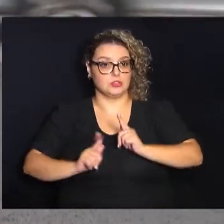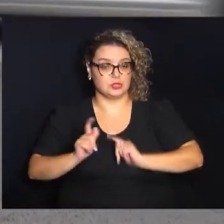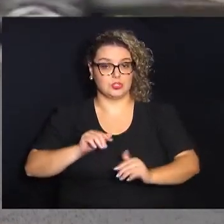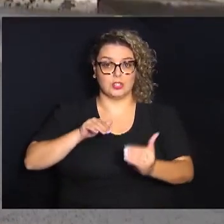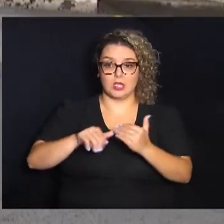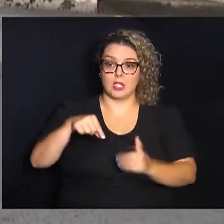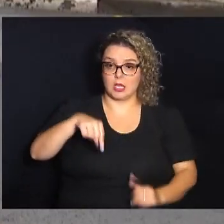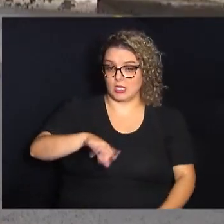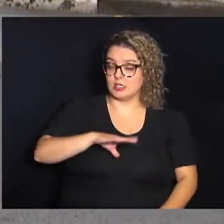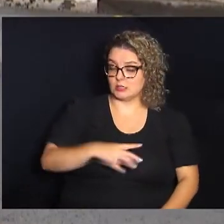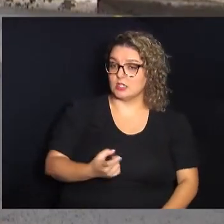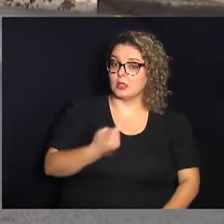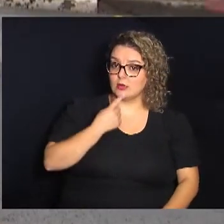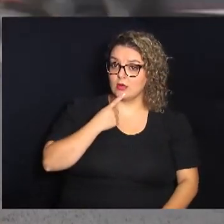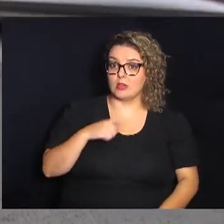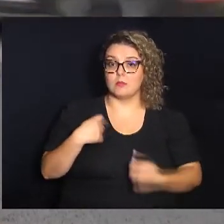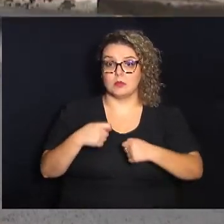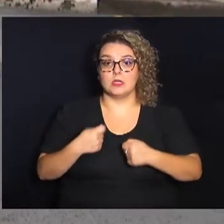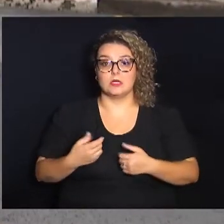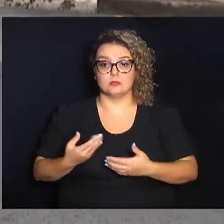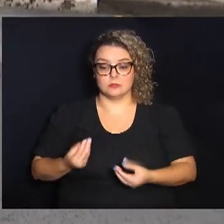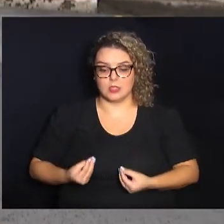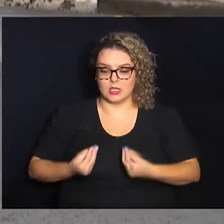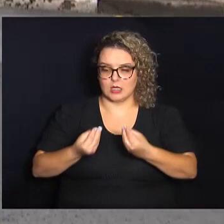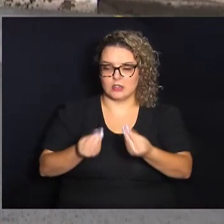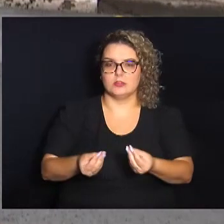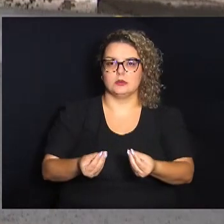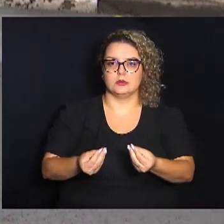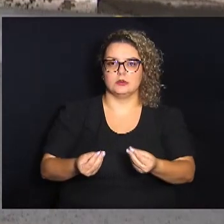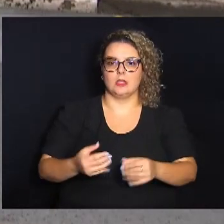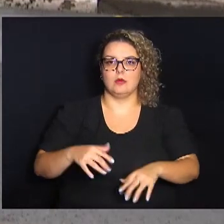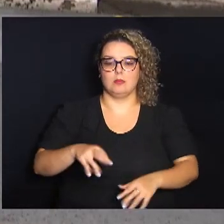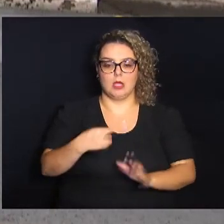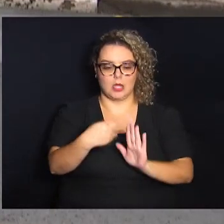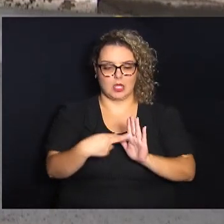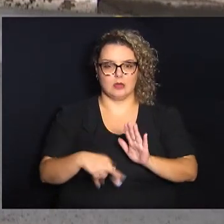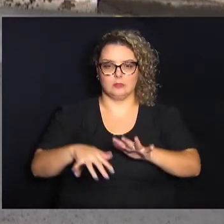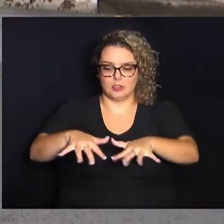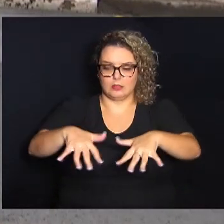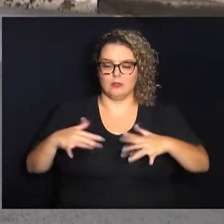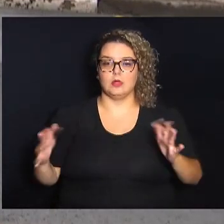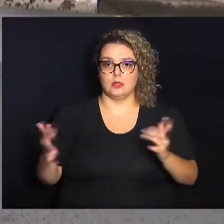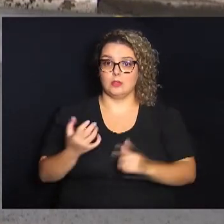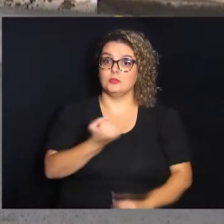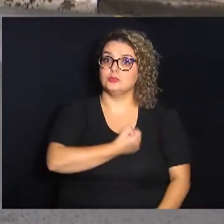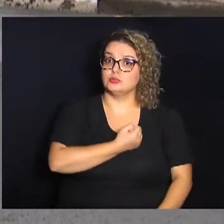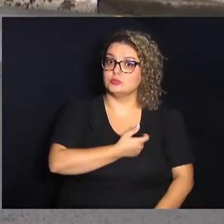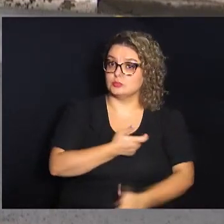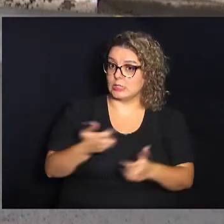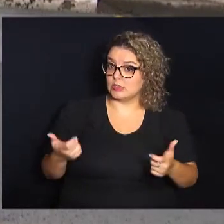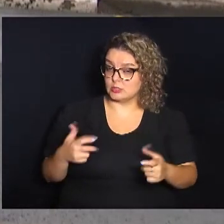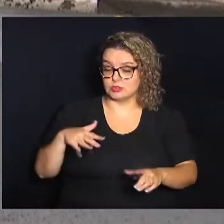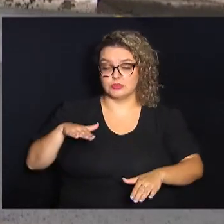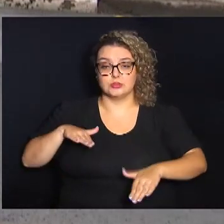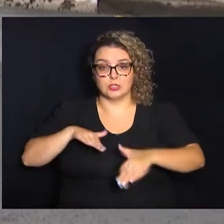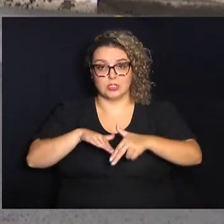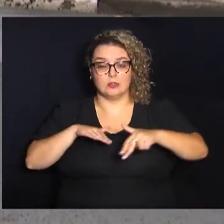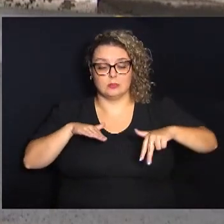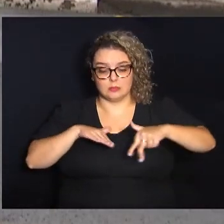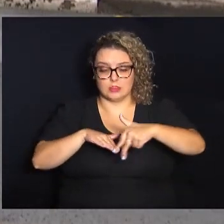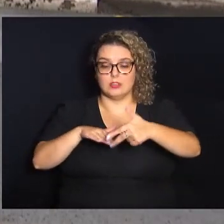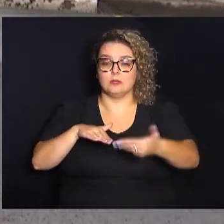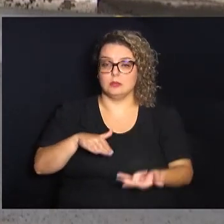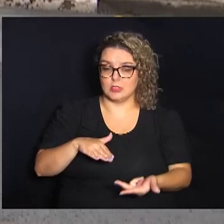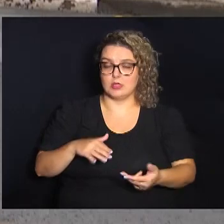em Campinas, deverá fornecer uma relação das travessias que têm o maior número de acidentes, para que sejam